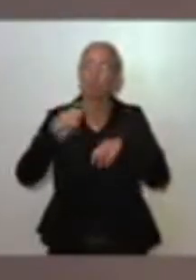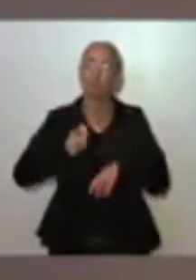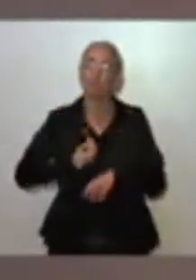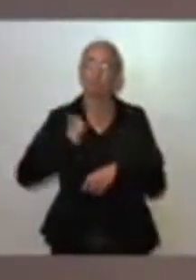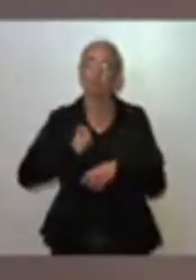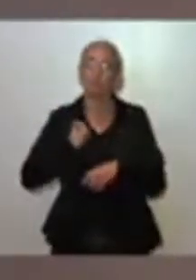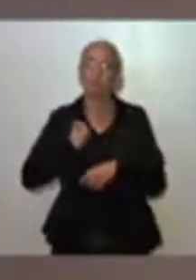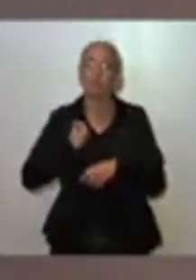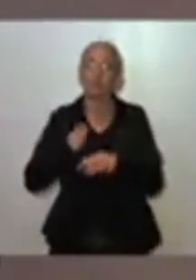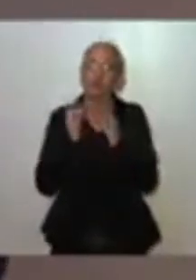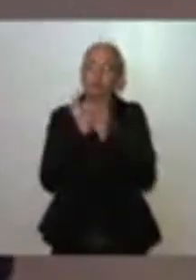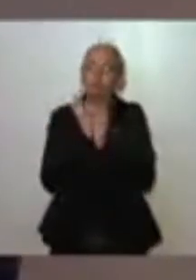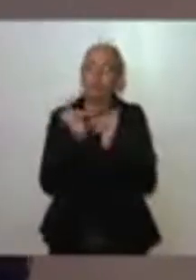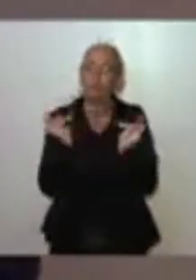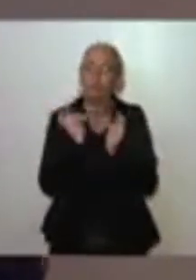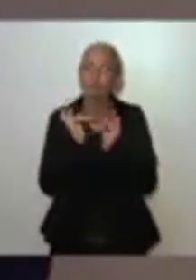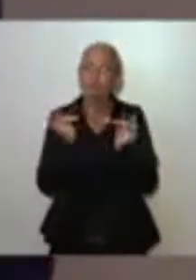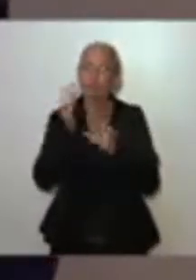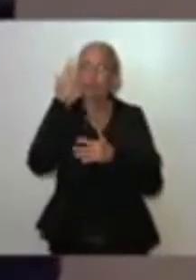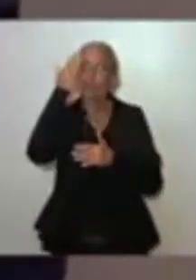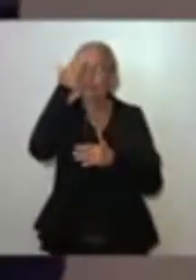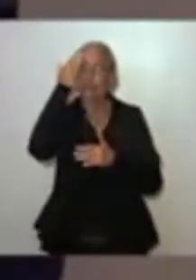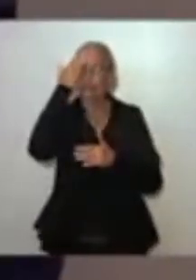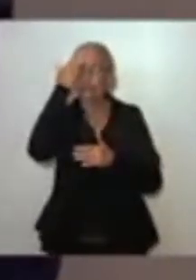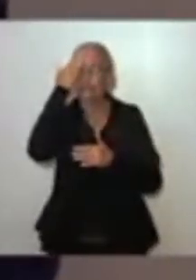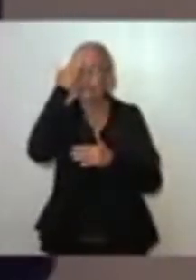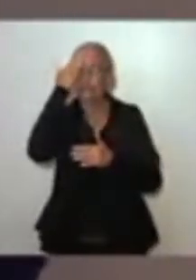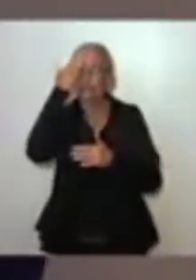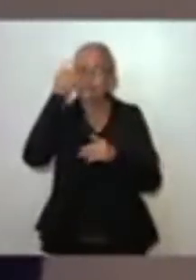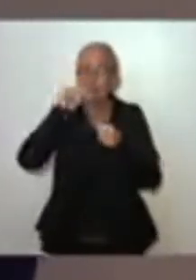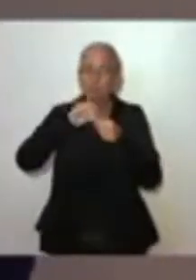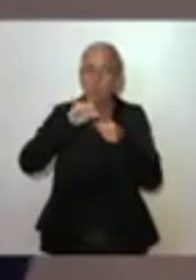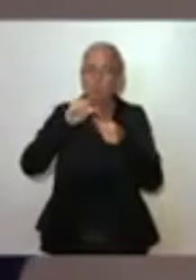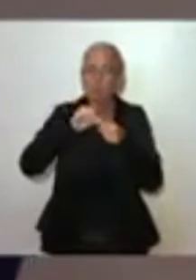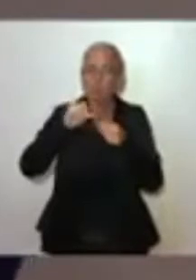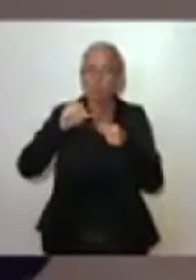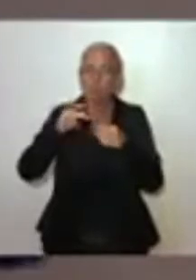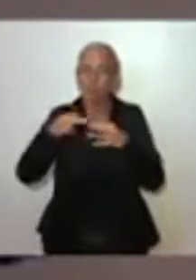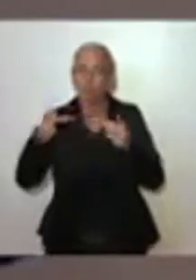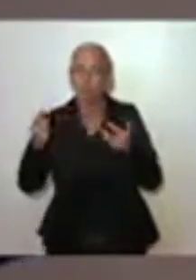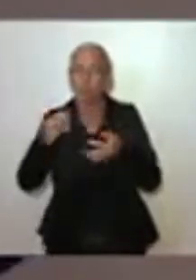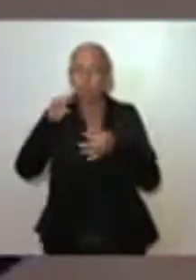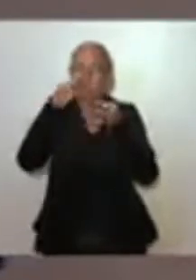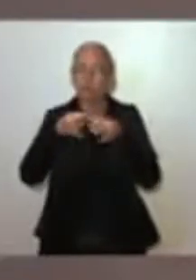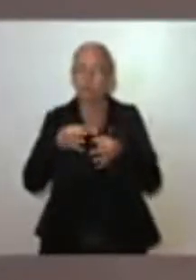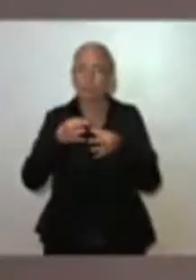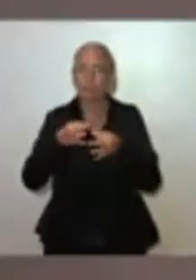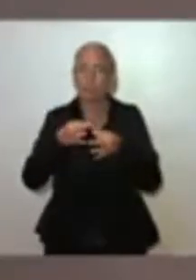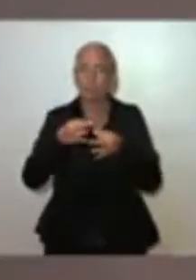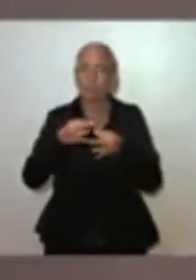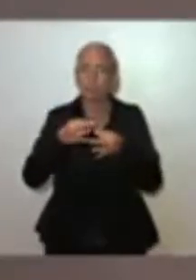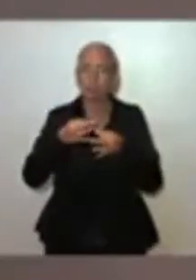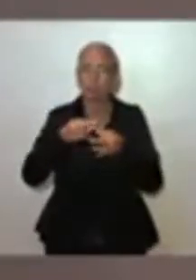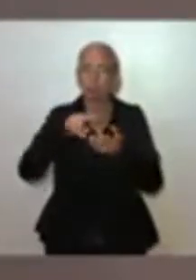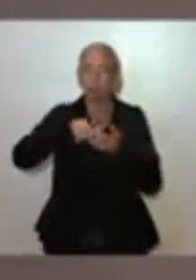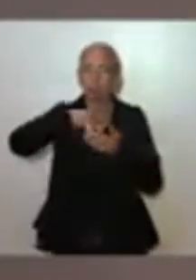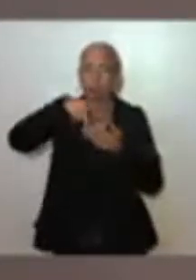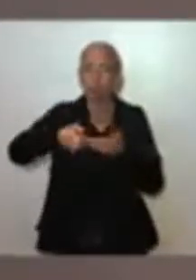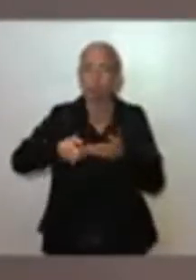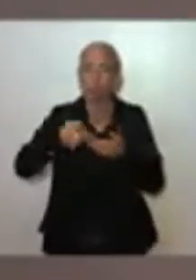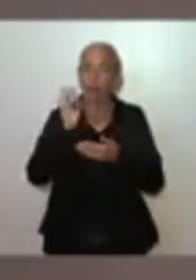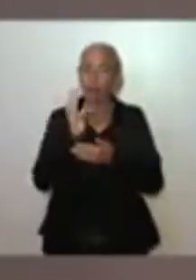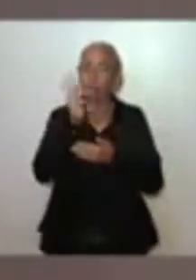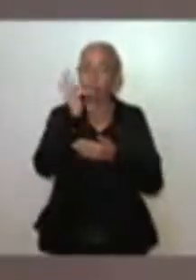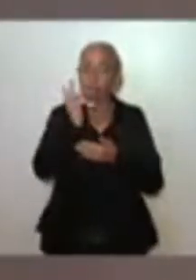com a humildade de quem sabe que está se equilibrando e que se bobear cai e isso vai para todo mundo